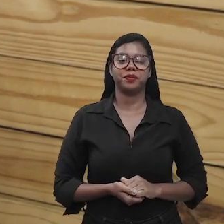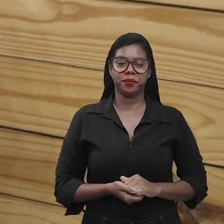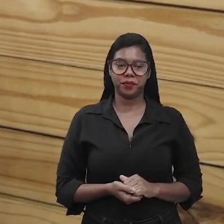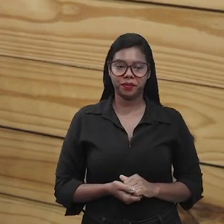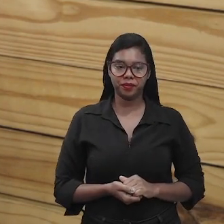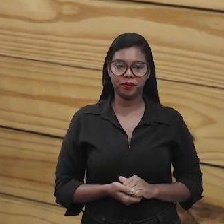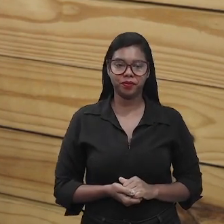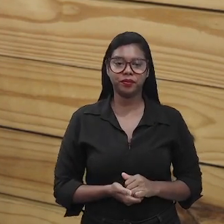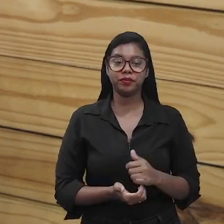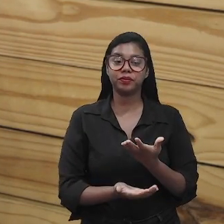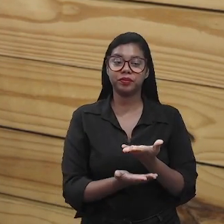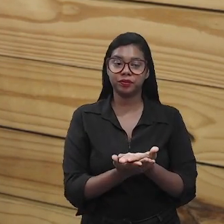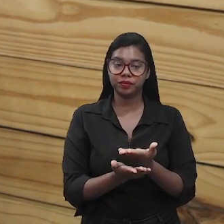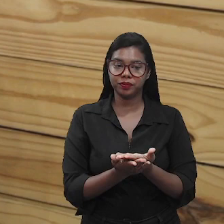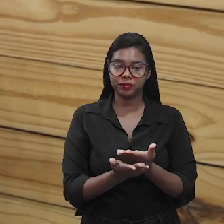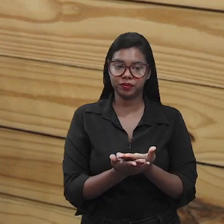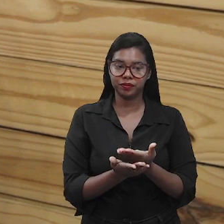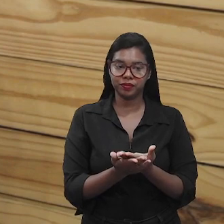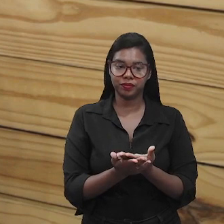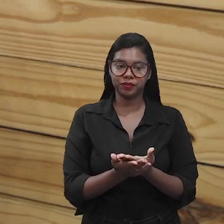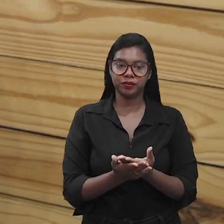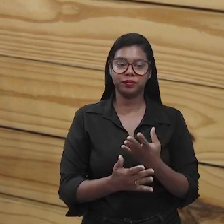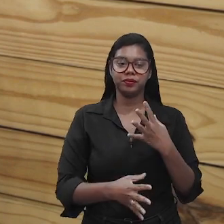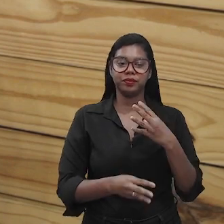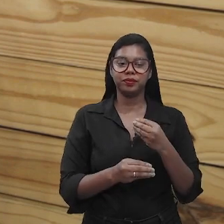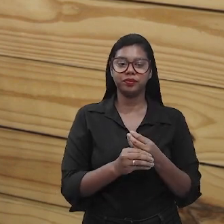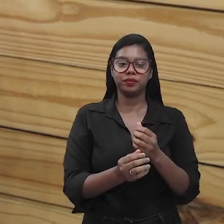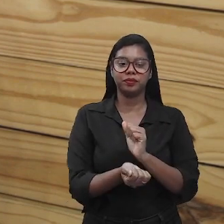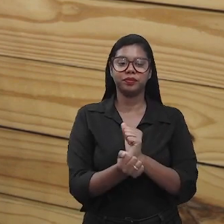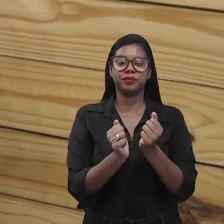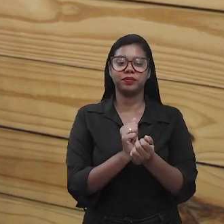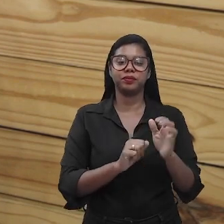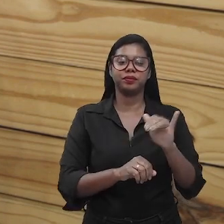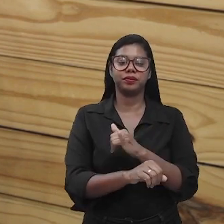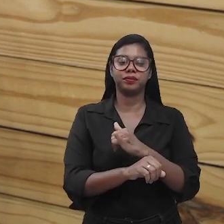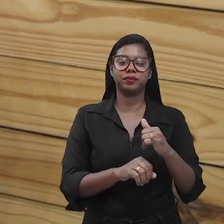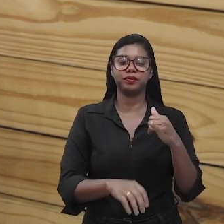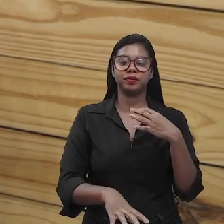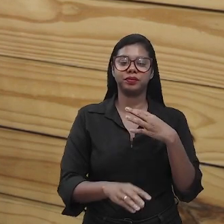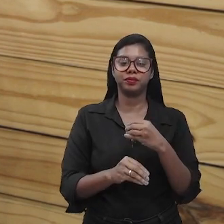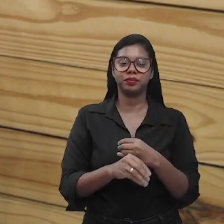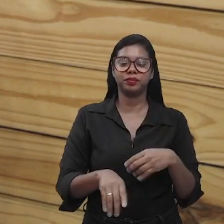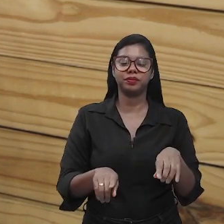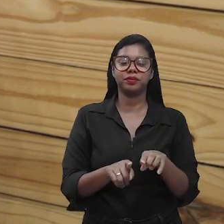alguma forma, algumas estratégias que eu poderia empregar